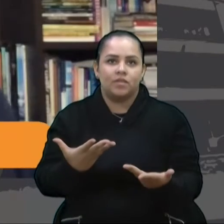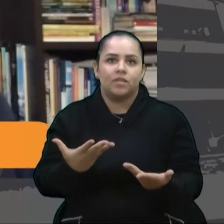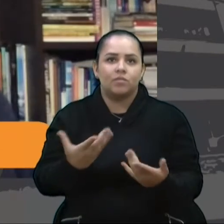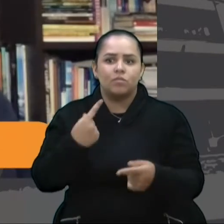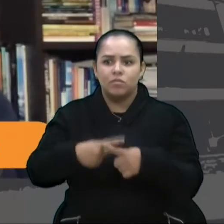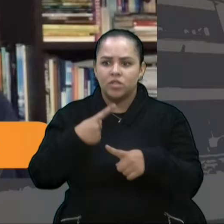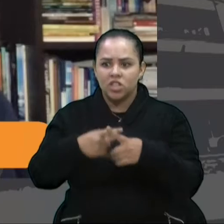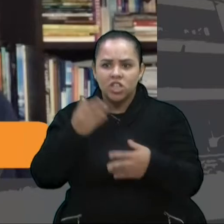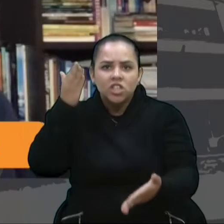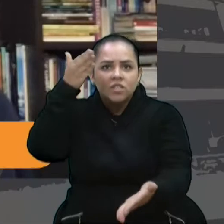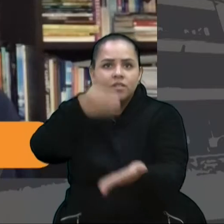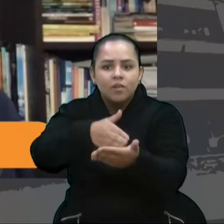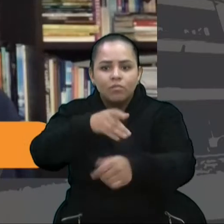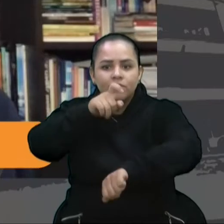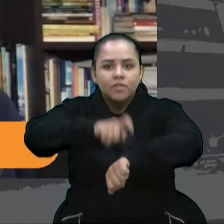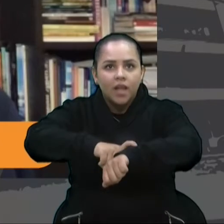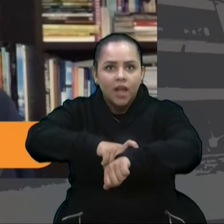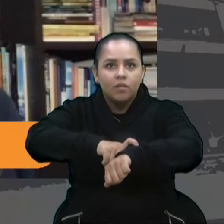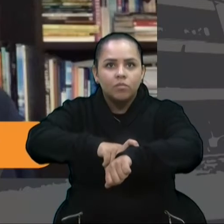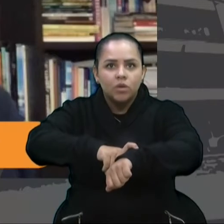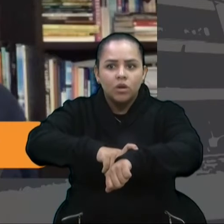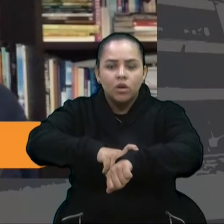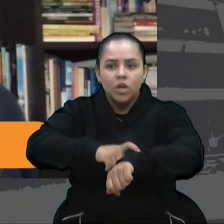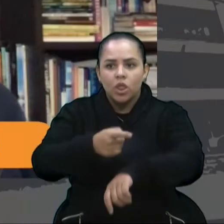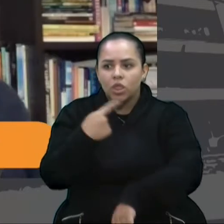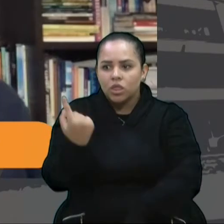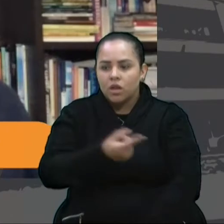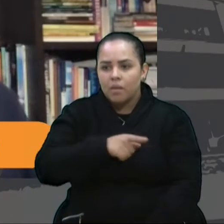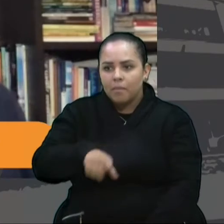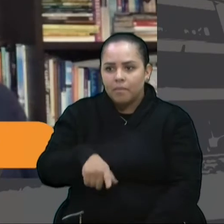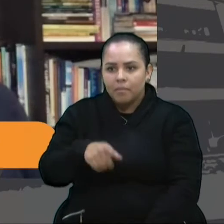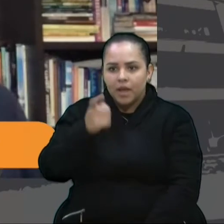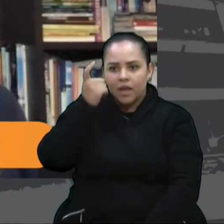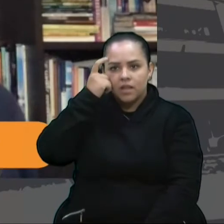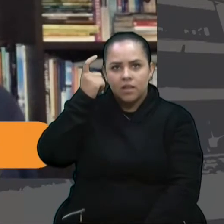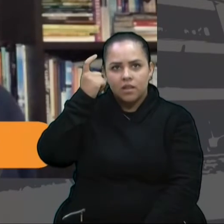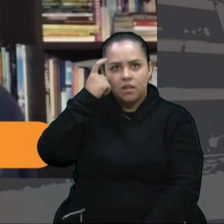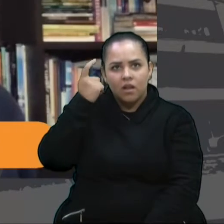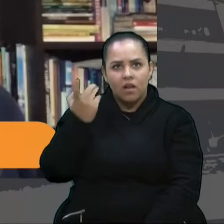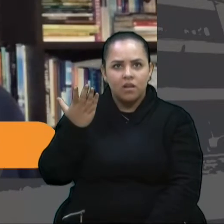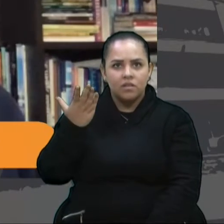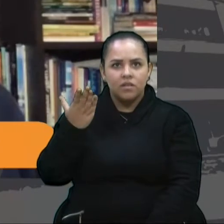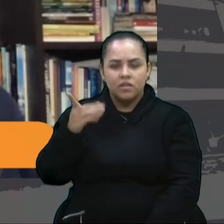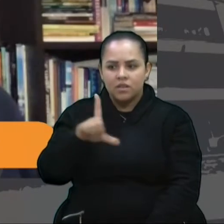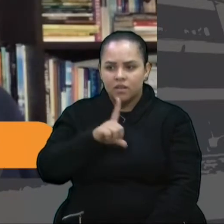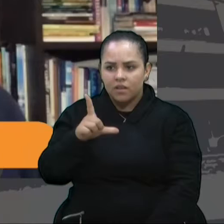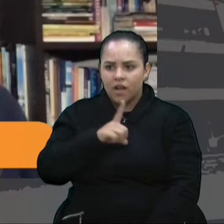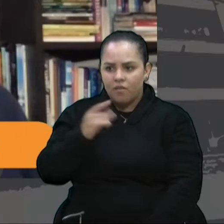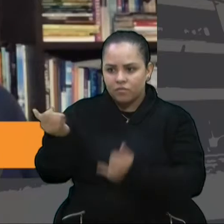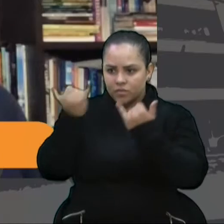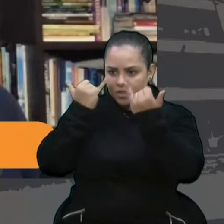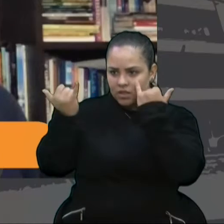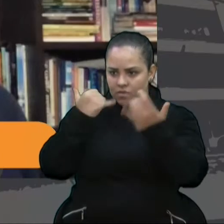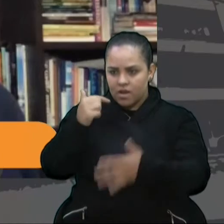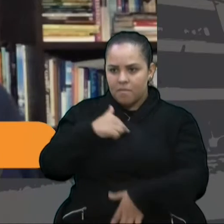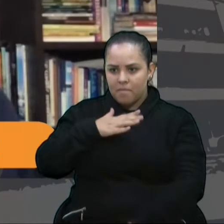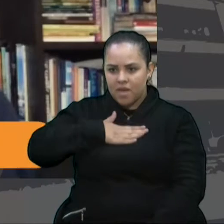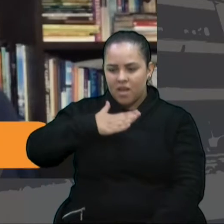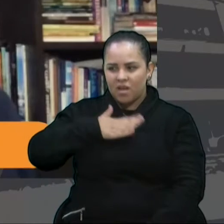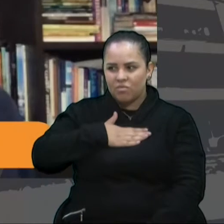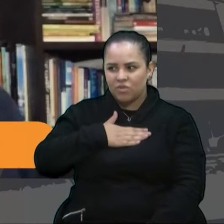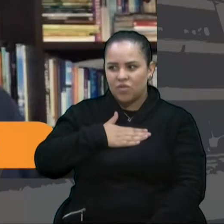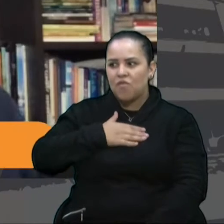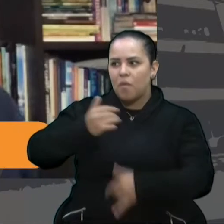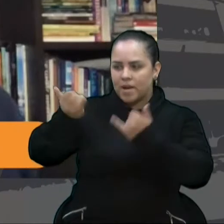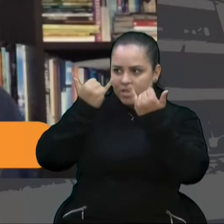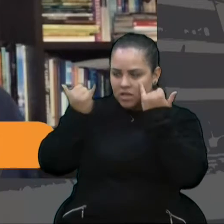de arrogância que a gente pensa assim, puxa, está todo mundo recebendo o fato por meio intermédio. Logo, eu sou dono do fato. Portanto, eu